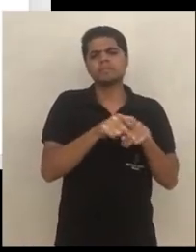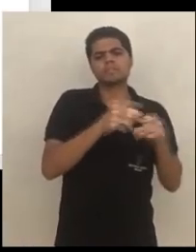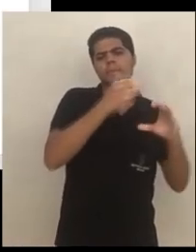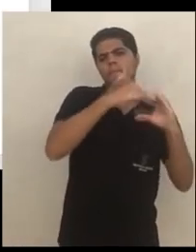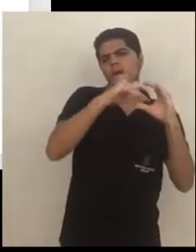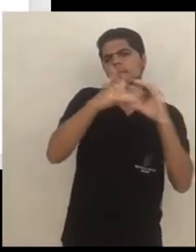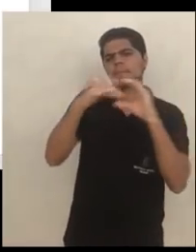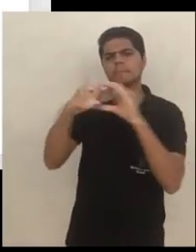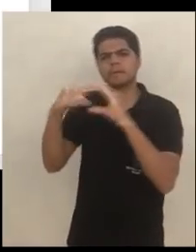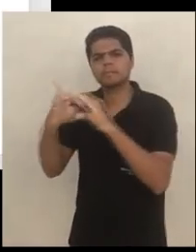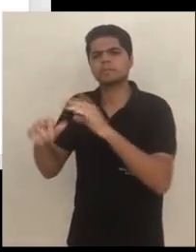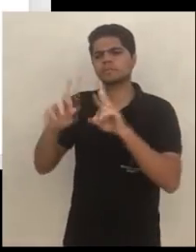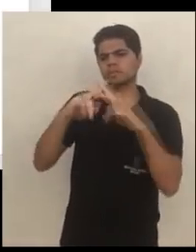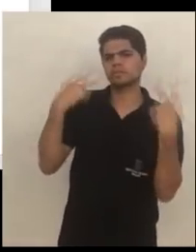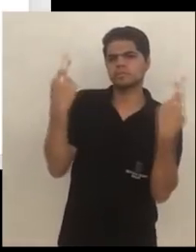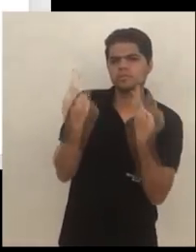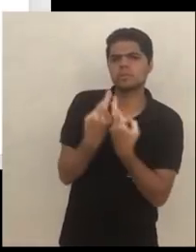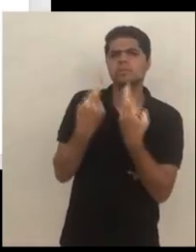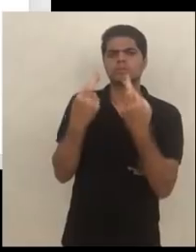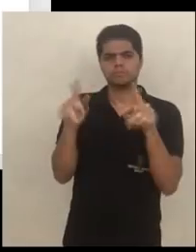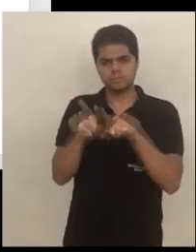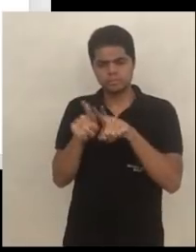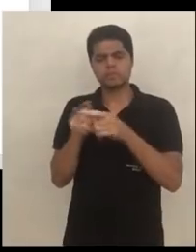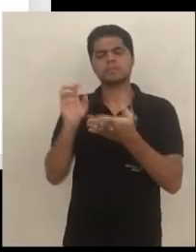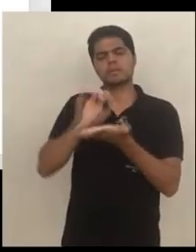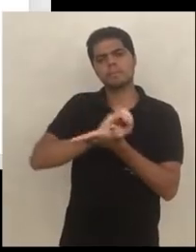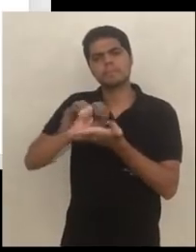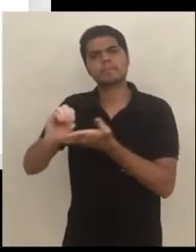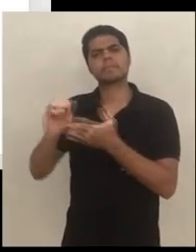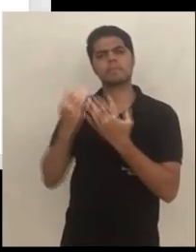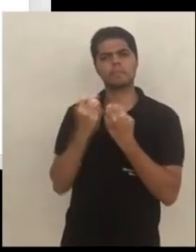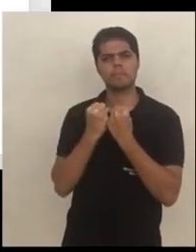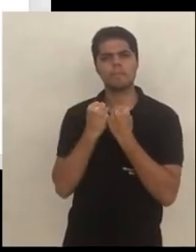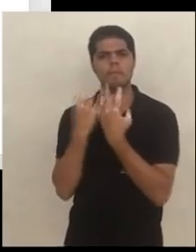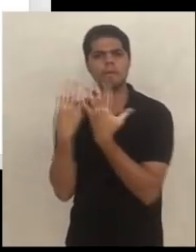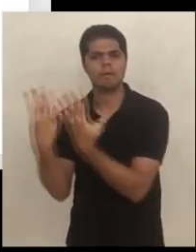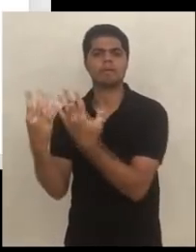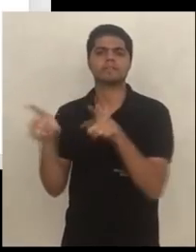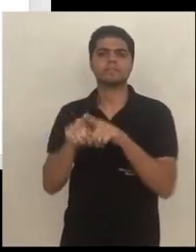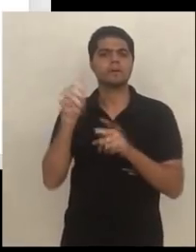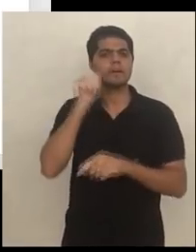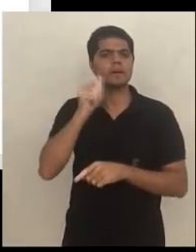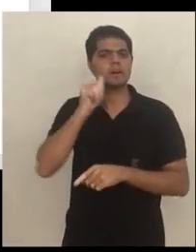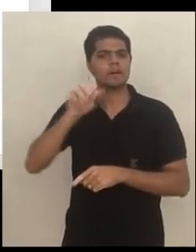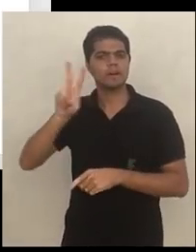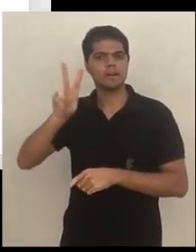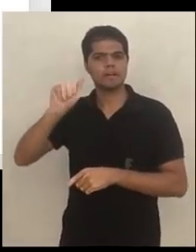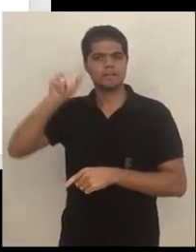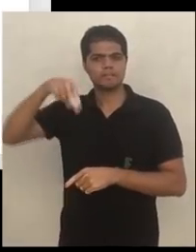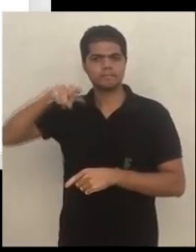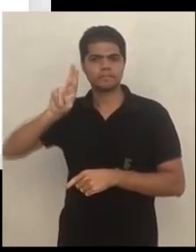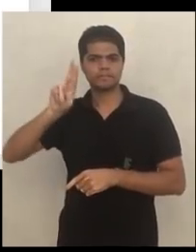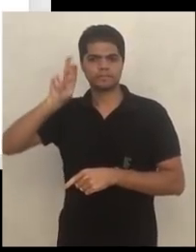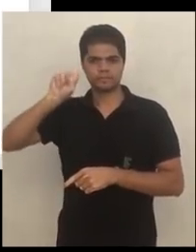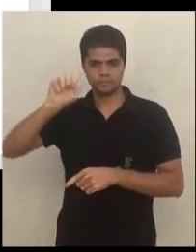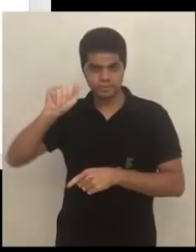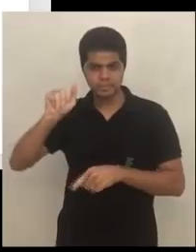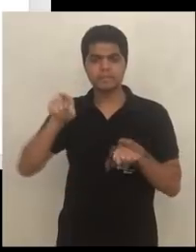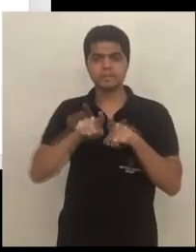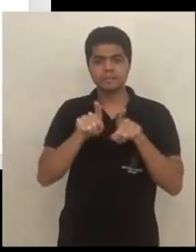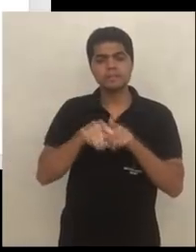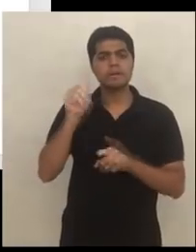e deliberações da Comissão de Produção Orgânica. E nós temos duas excelentes profissionais, que é a Vanusa Paiva e a Fátima Nunes,